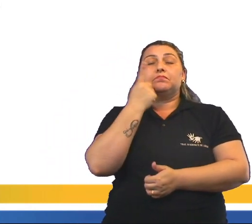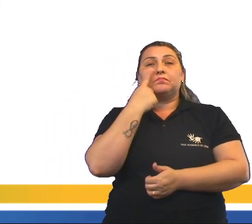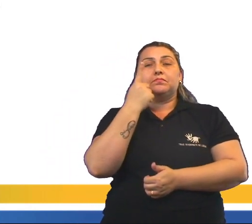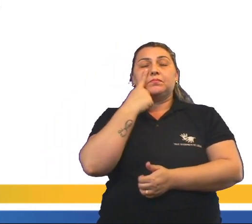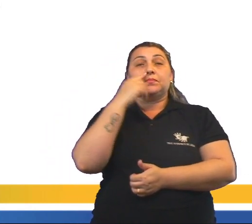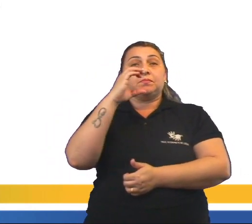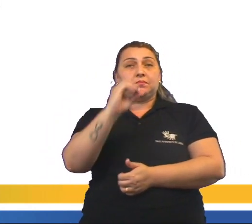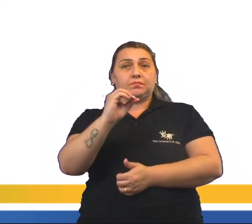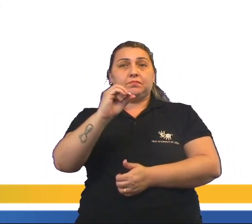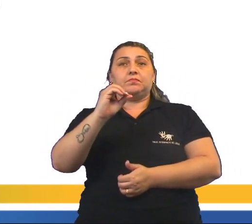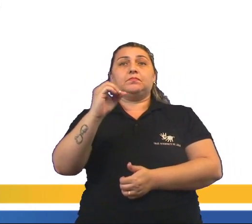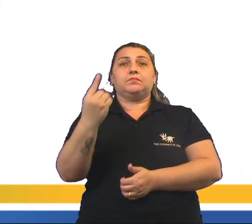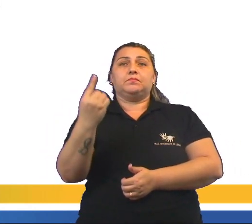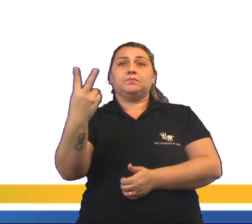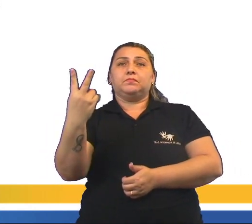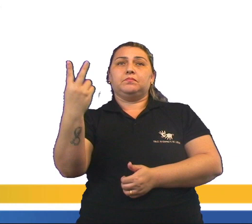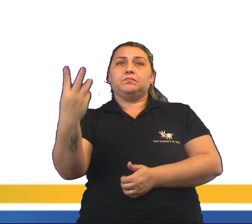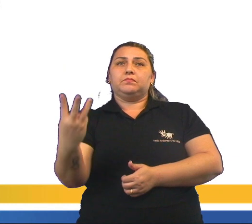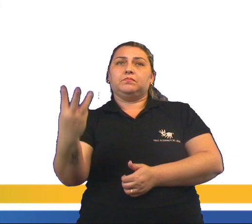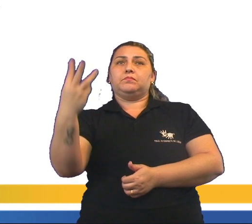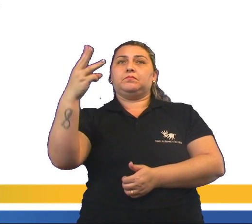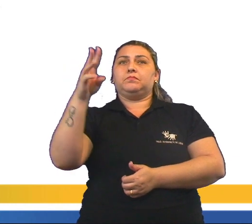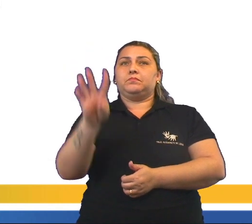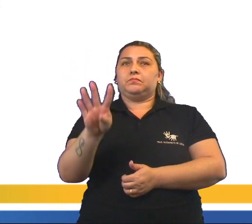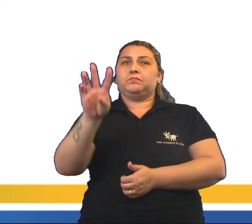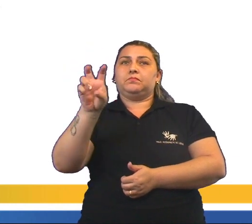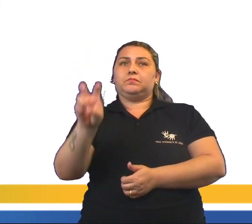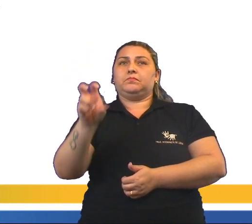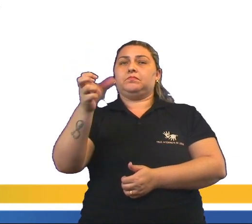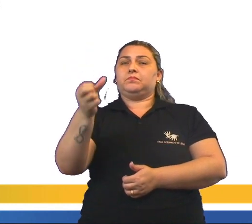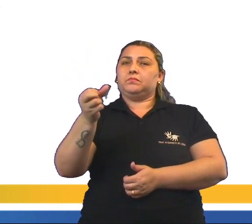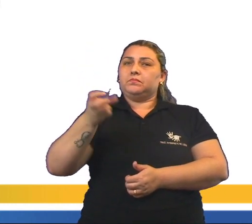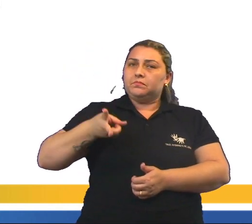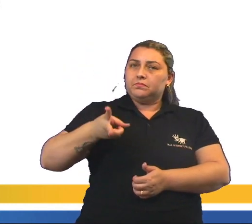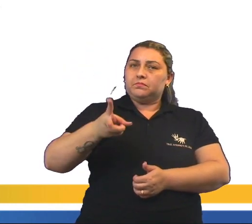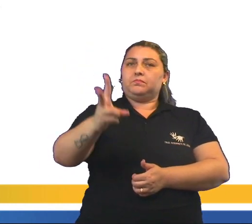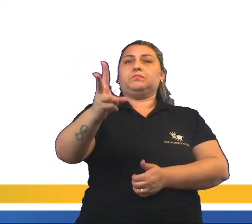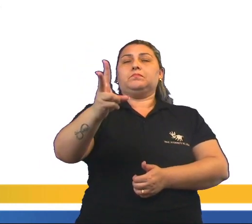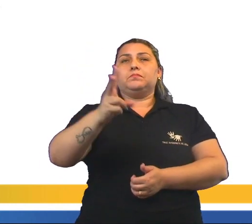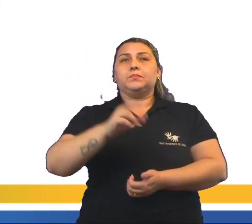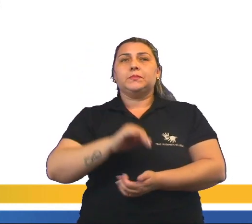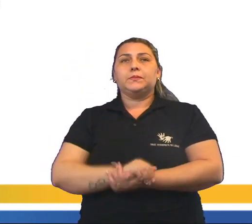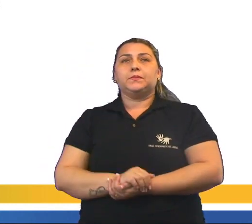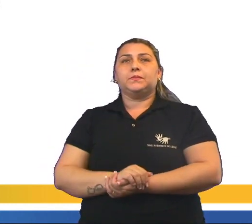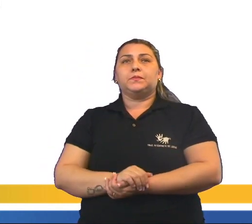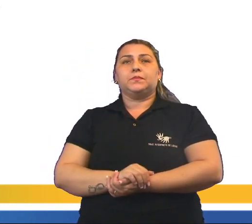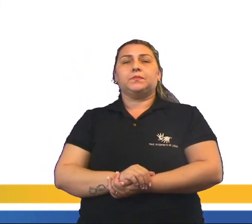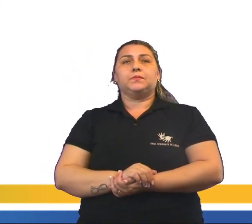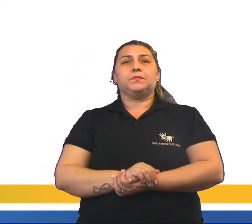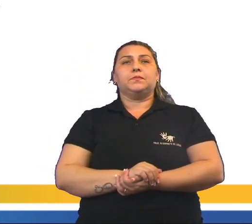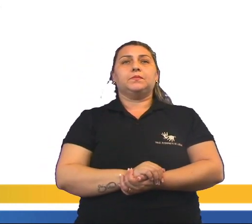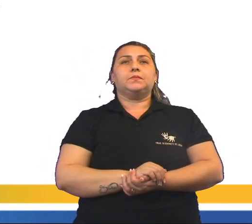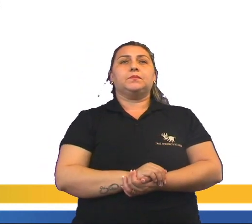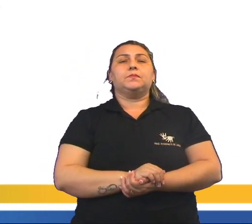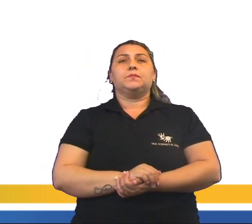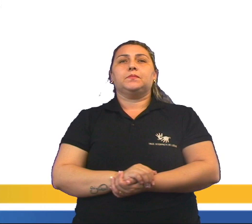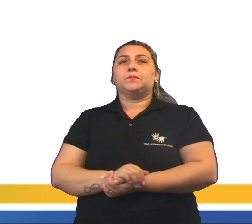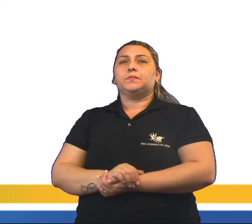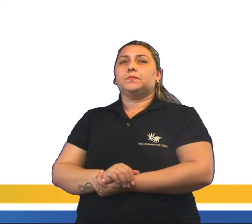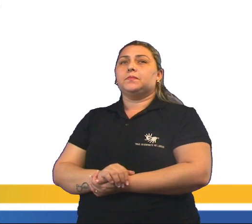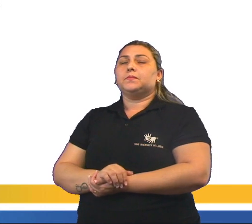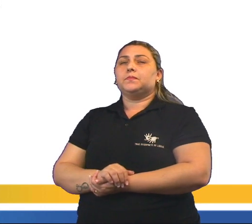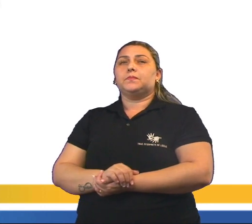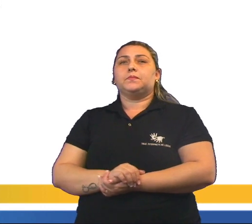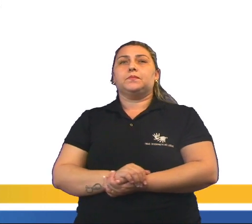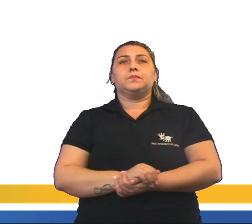Observe que eu fiz um dois três quatro cinco seis e... Dizendo que aí